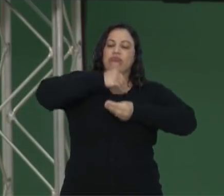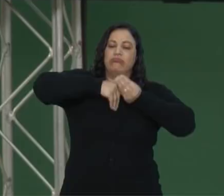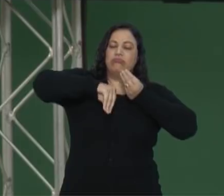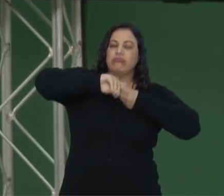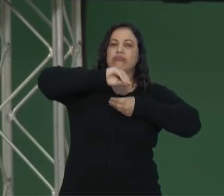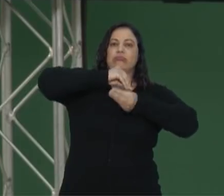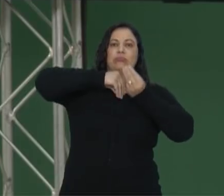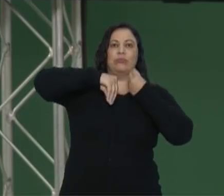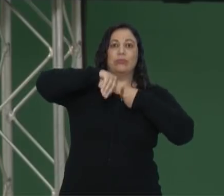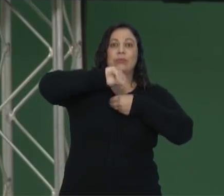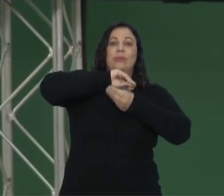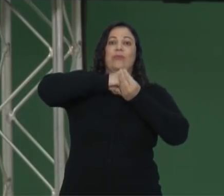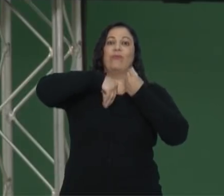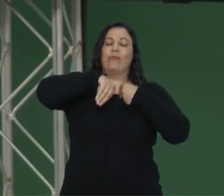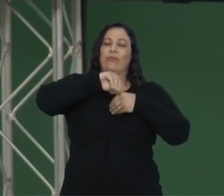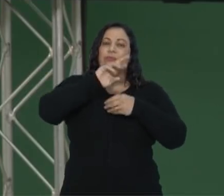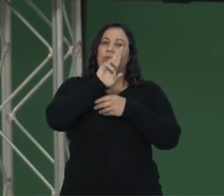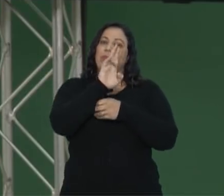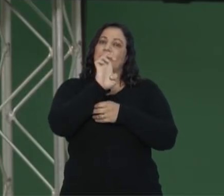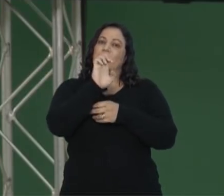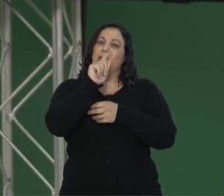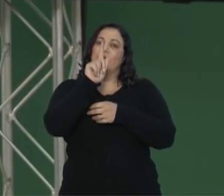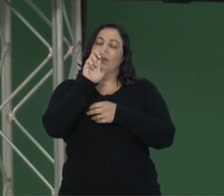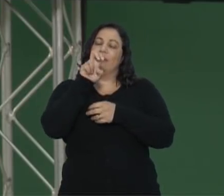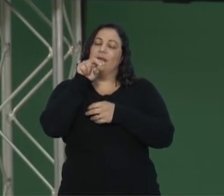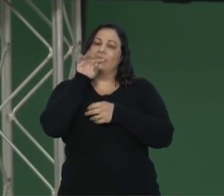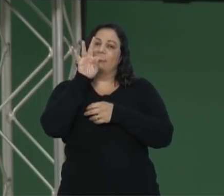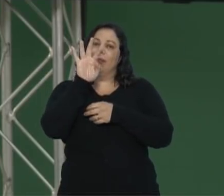esses reagentes se encontram,